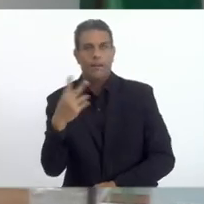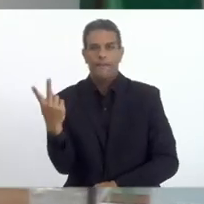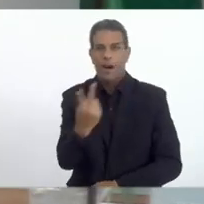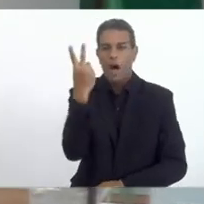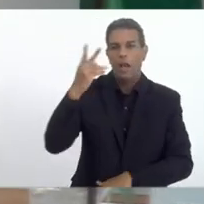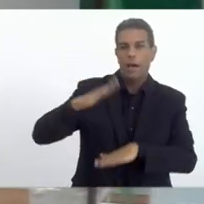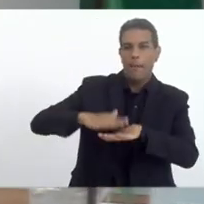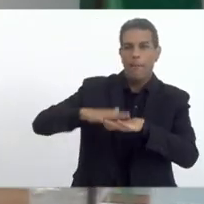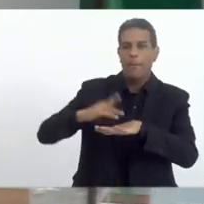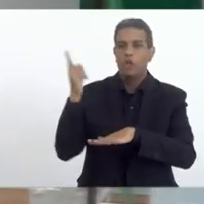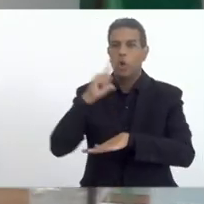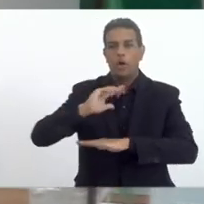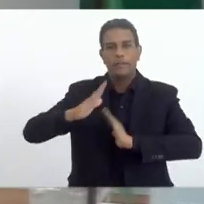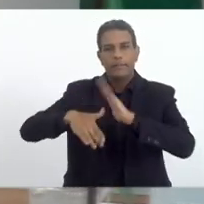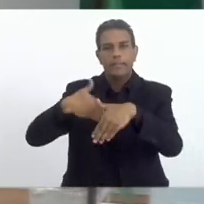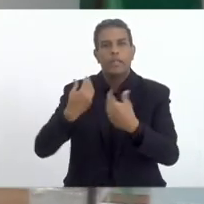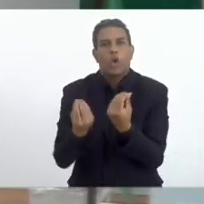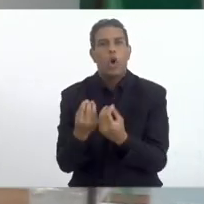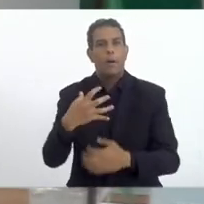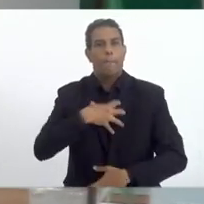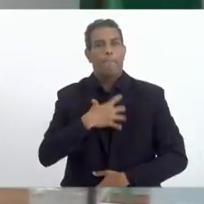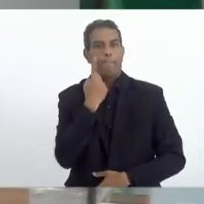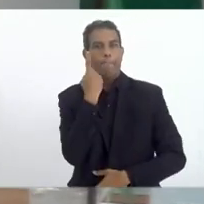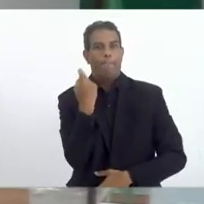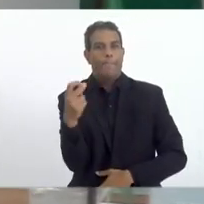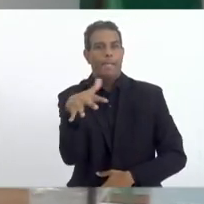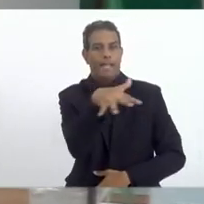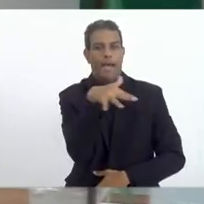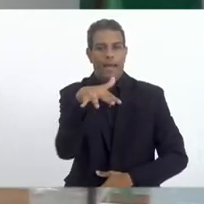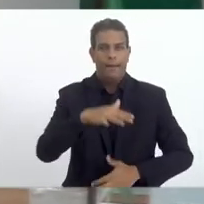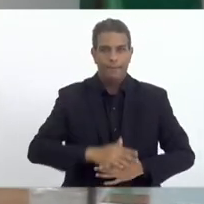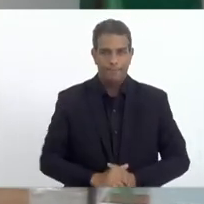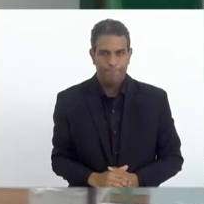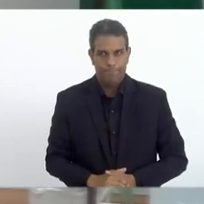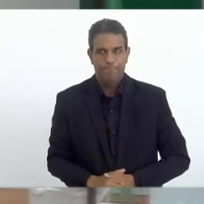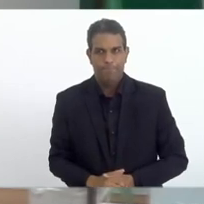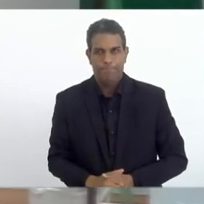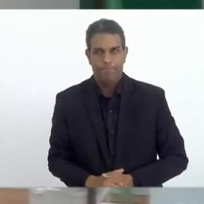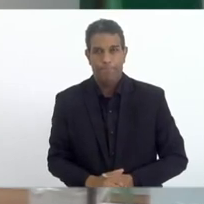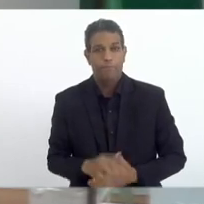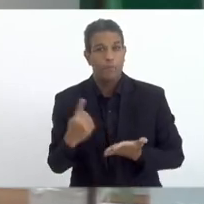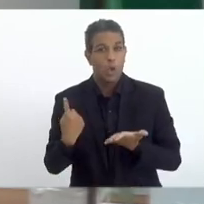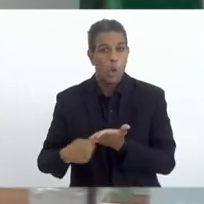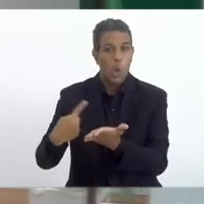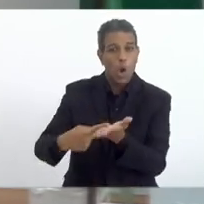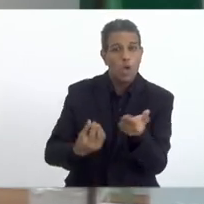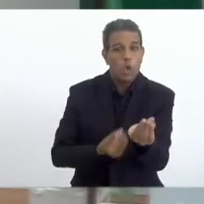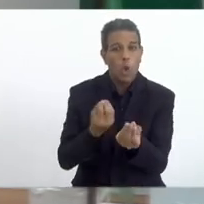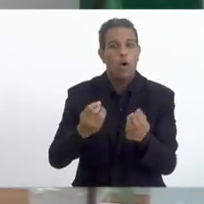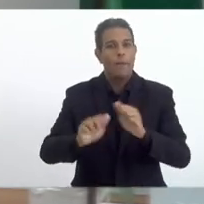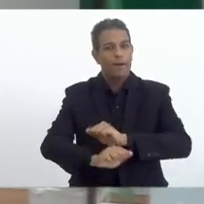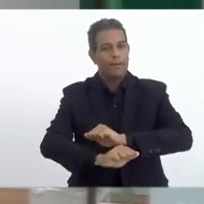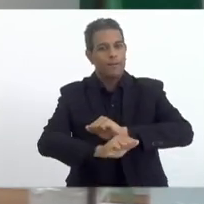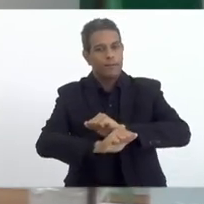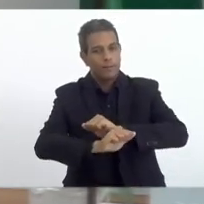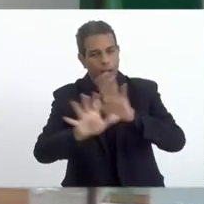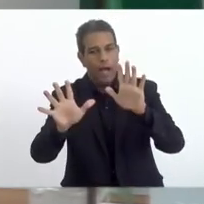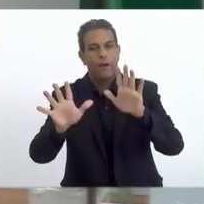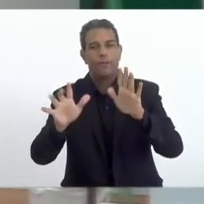valor, é montante. Isso que interessa, né? Mas eu concordo com toda a sua